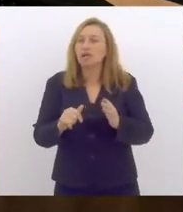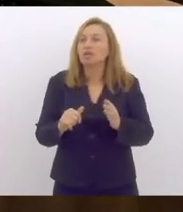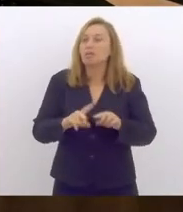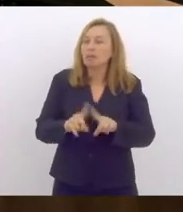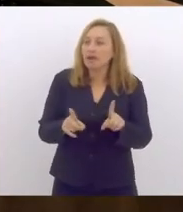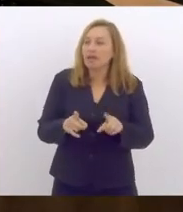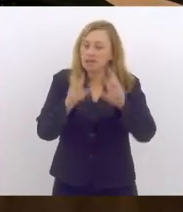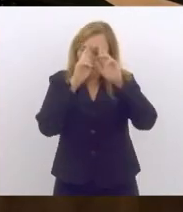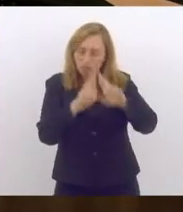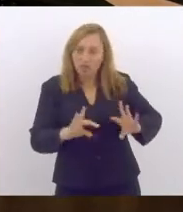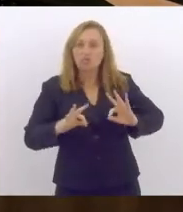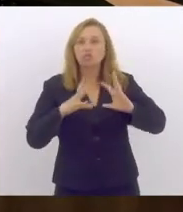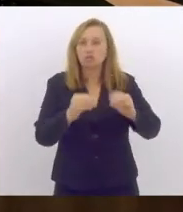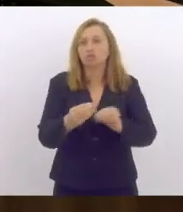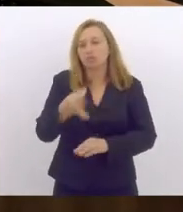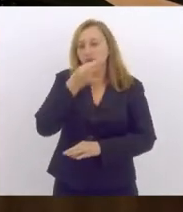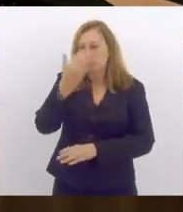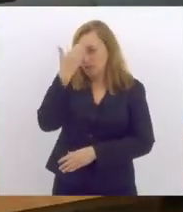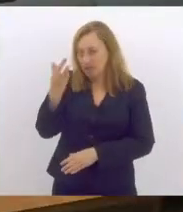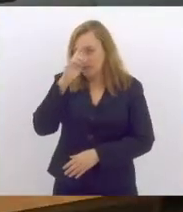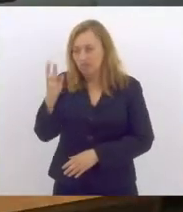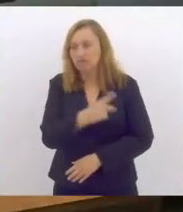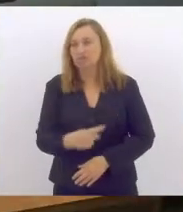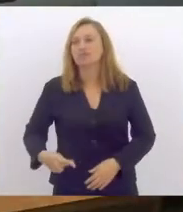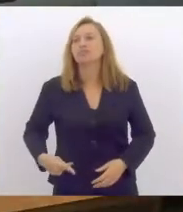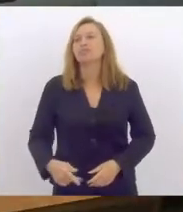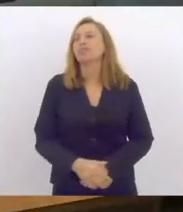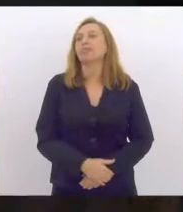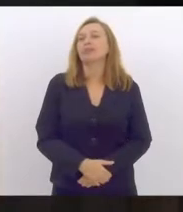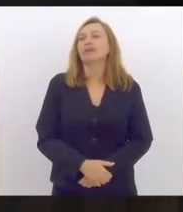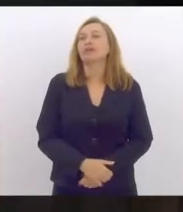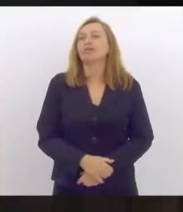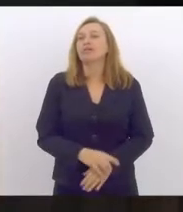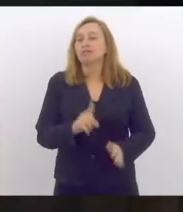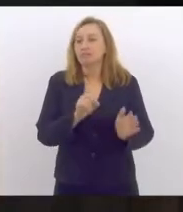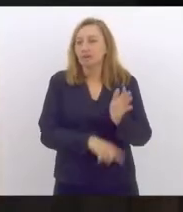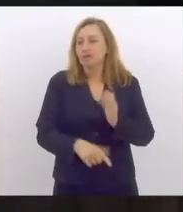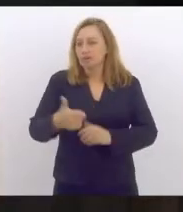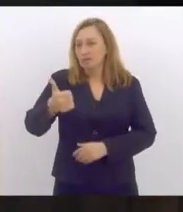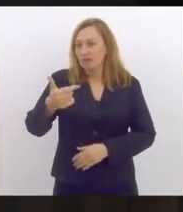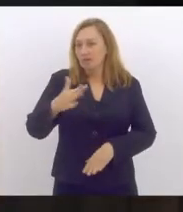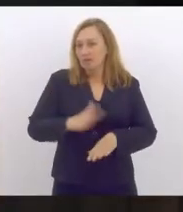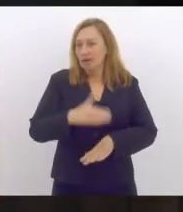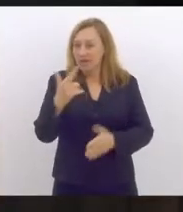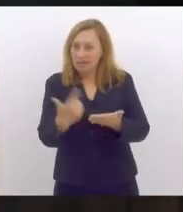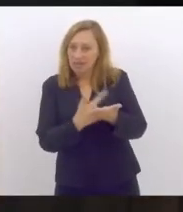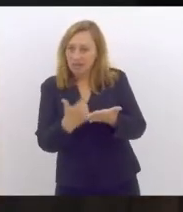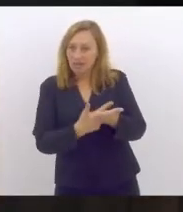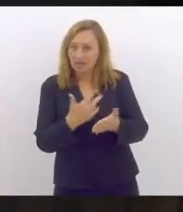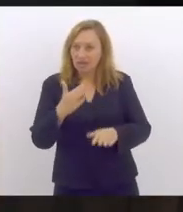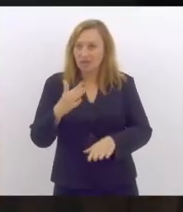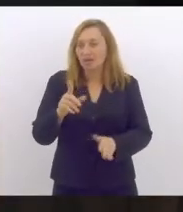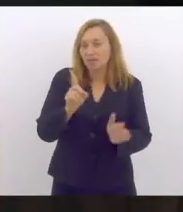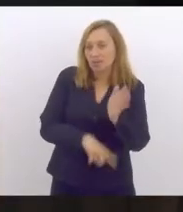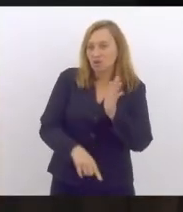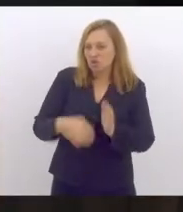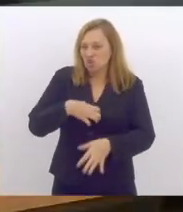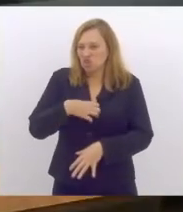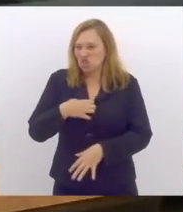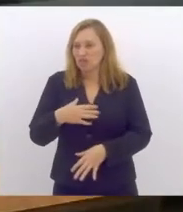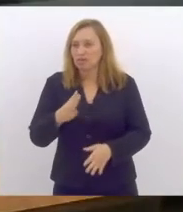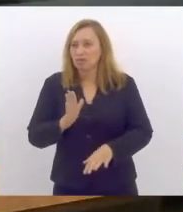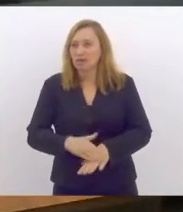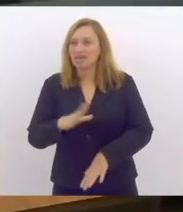mas respeito todas as divergências. Obrigado, presidente. Menos arma, mais livros. Menos ódio, mais amor.